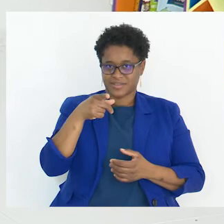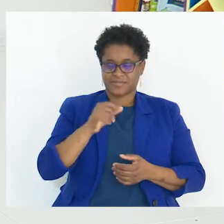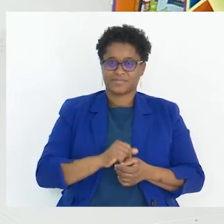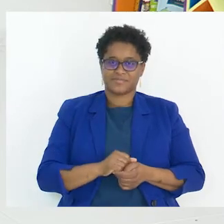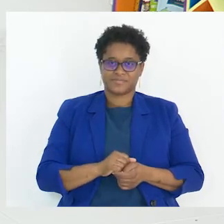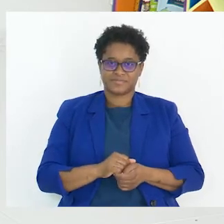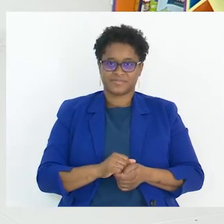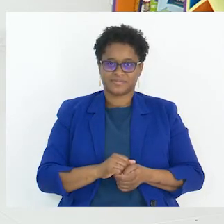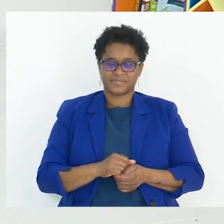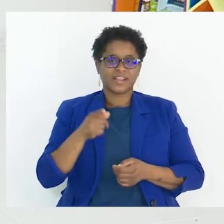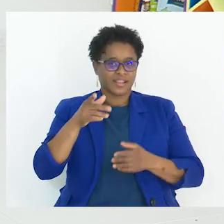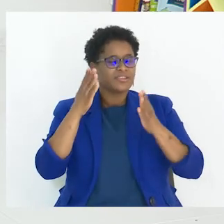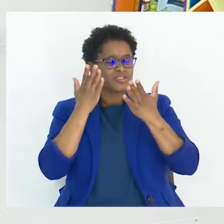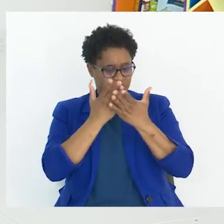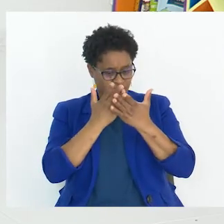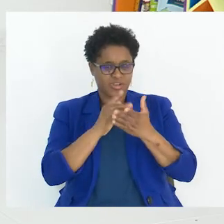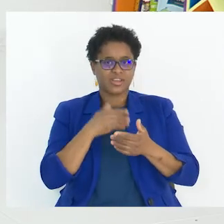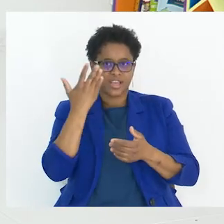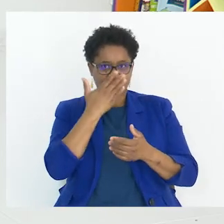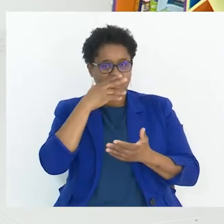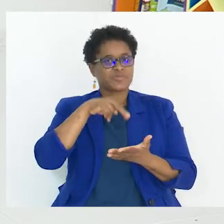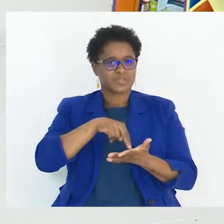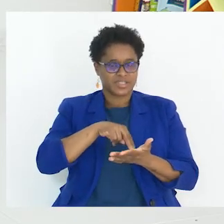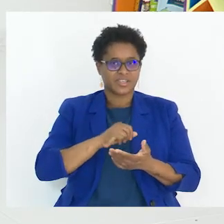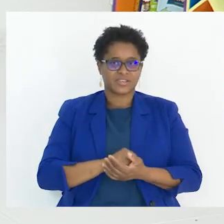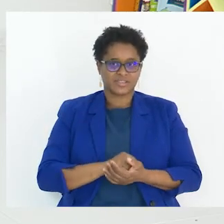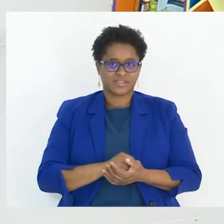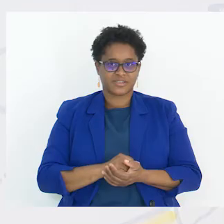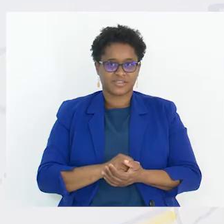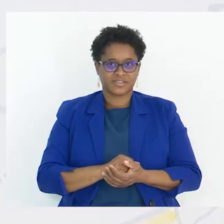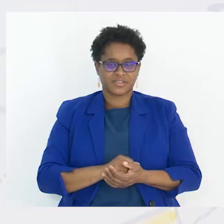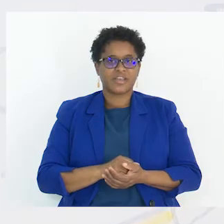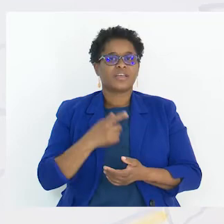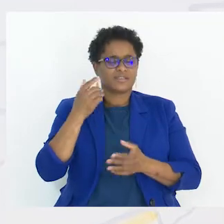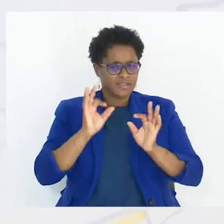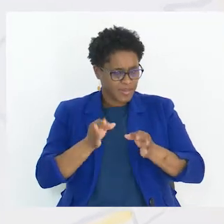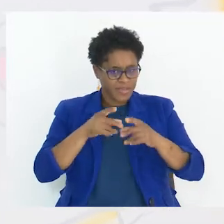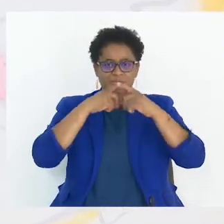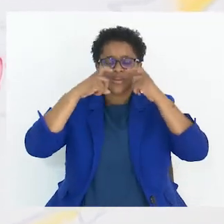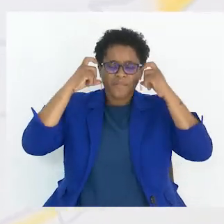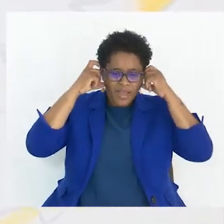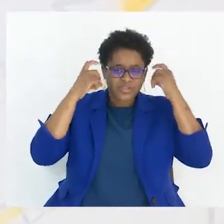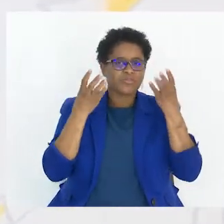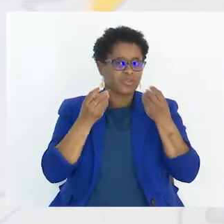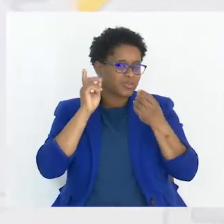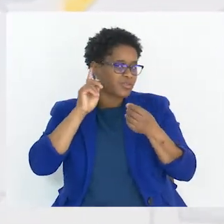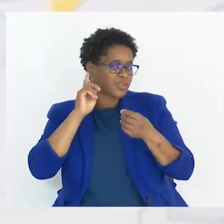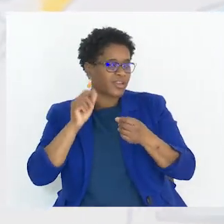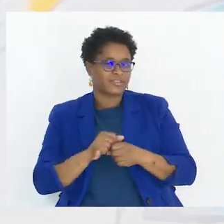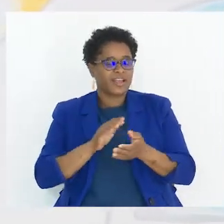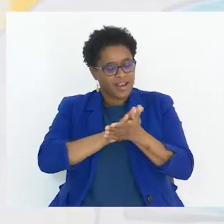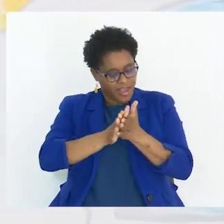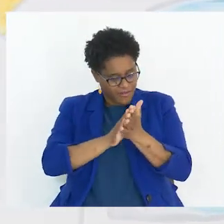esqueçam, ali nas escolas, nas aulas presenciais, o uso de máscara é muito